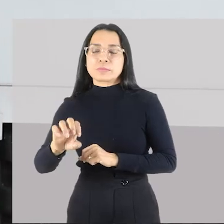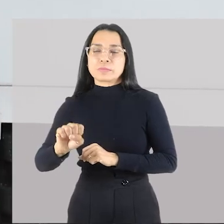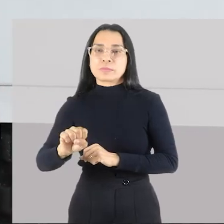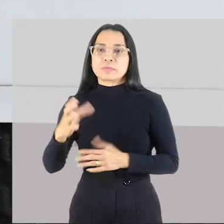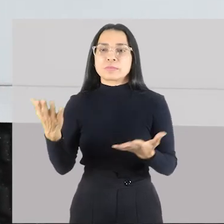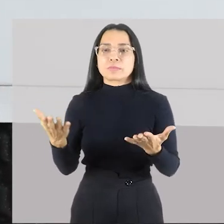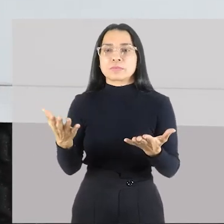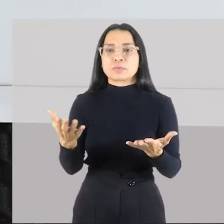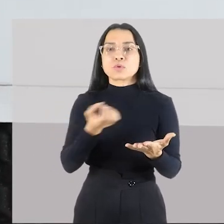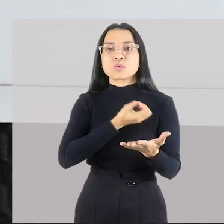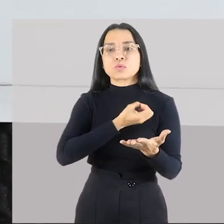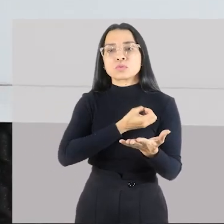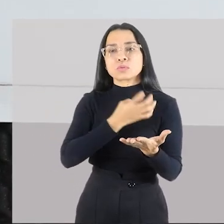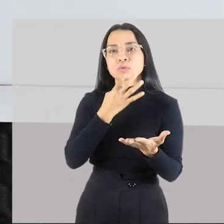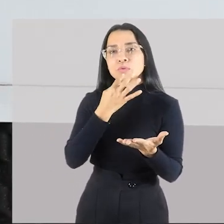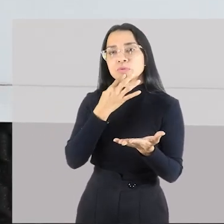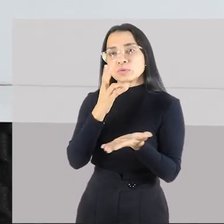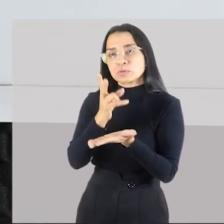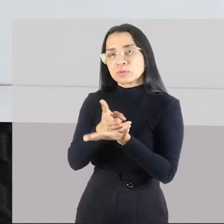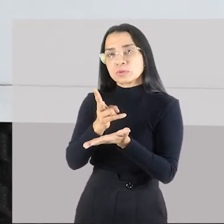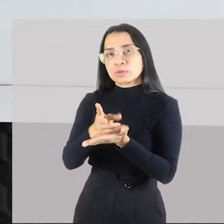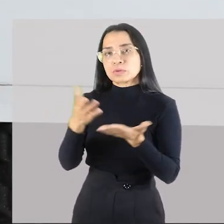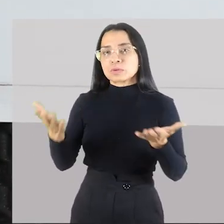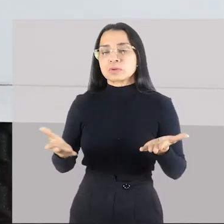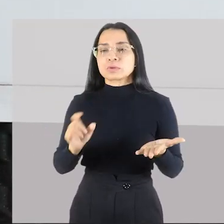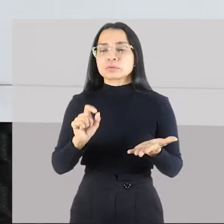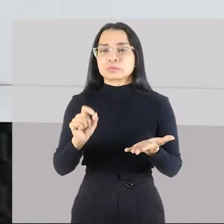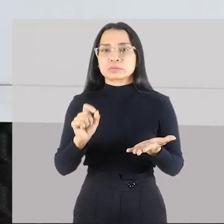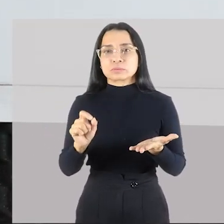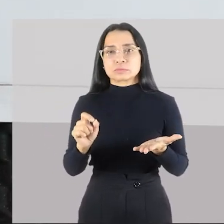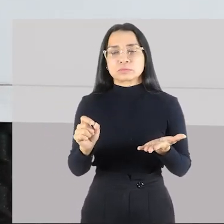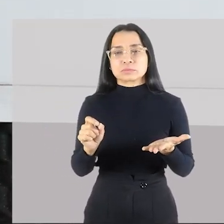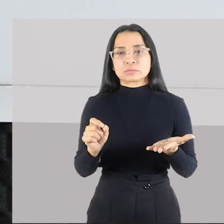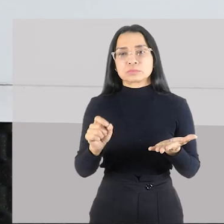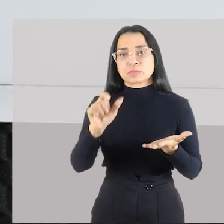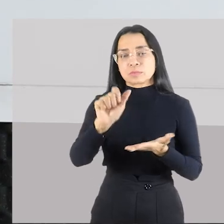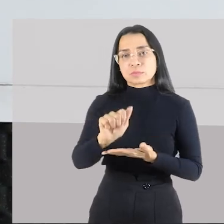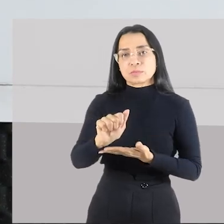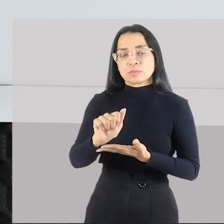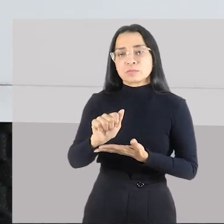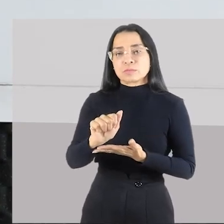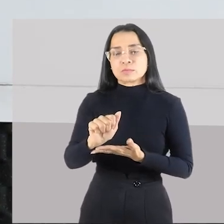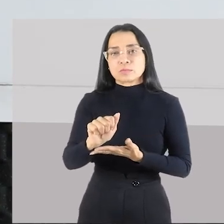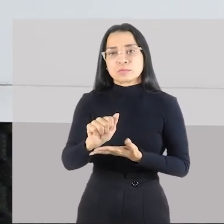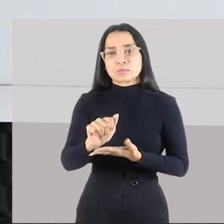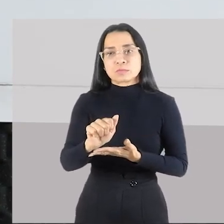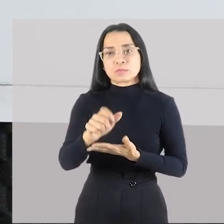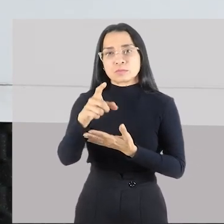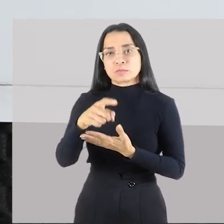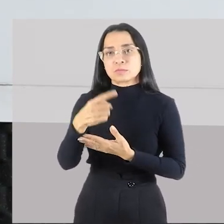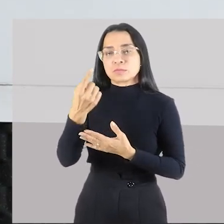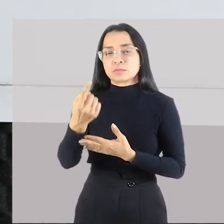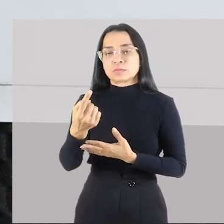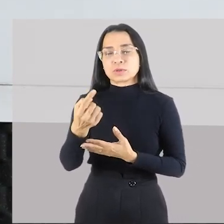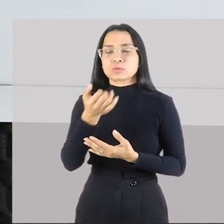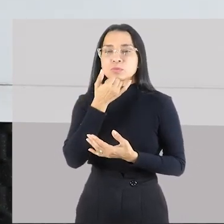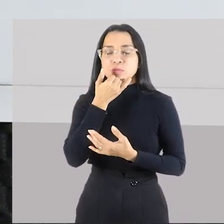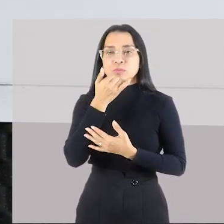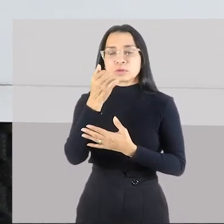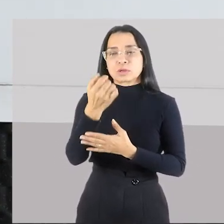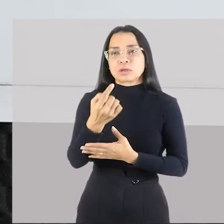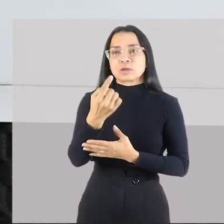números conhecidos, números constantes. E esse A, o x1,